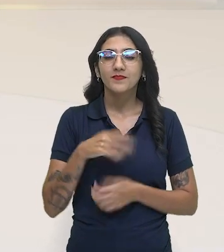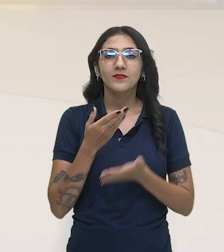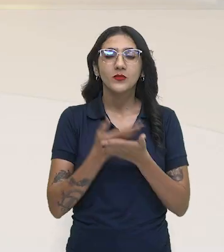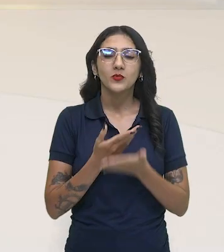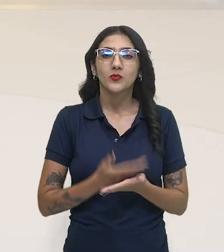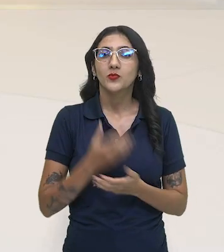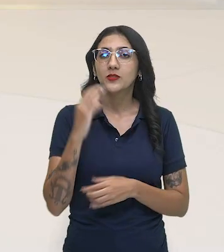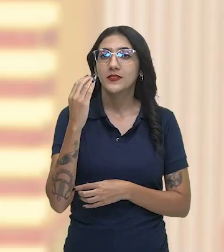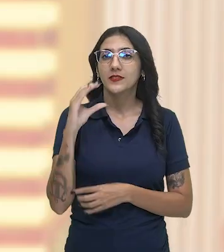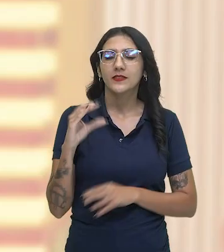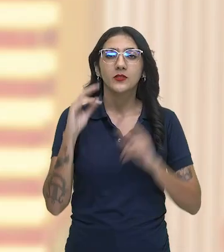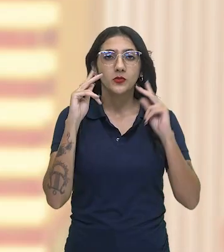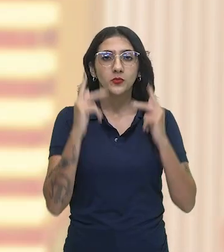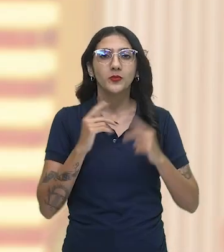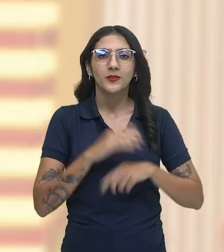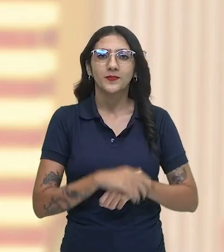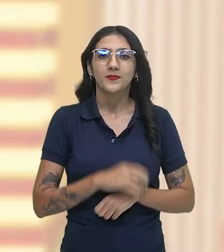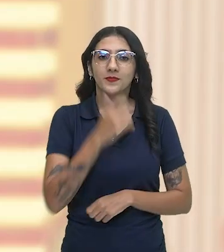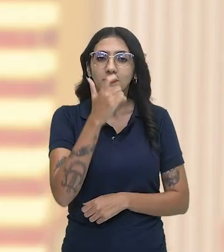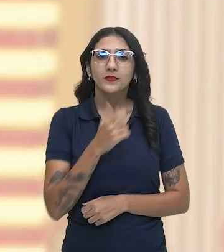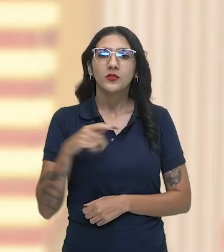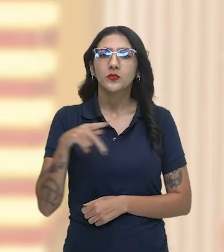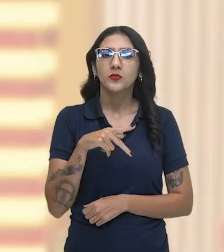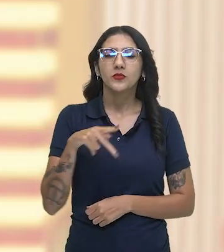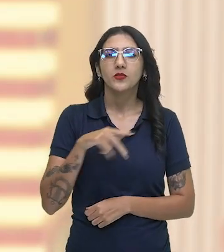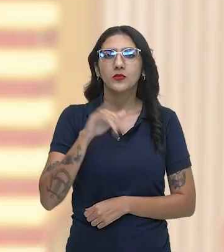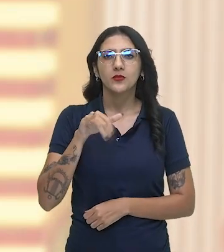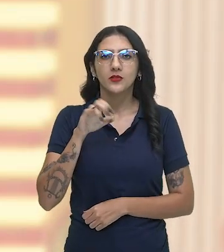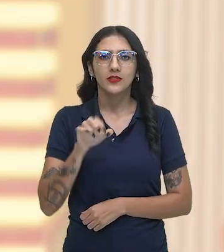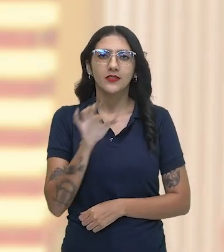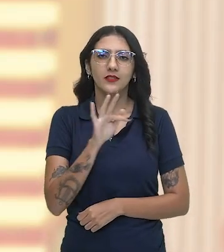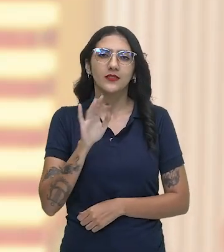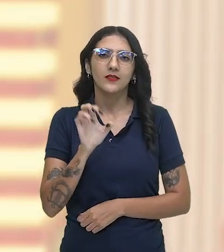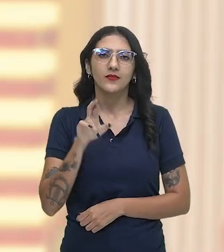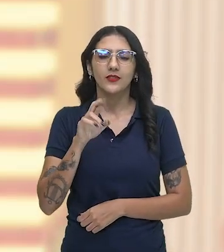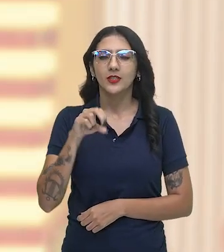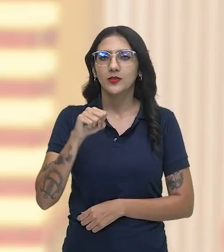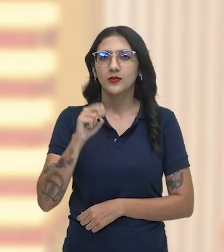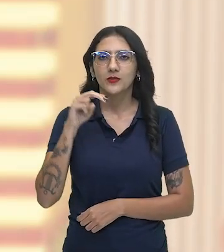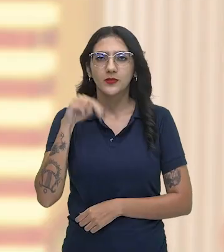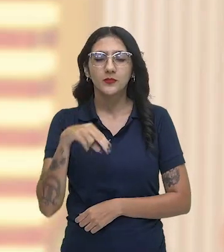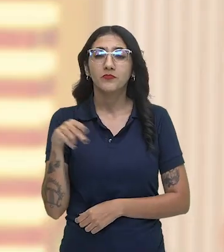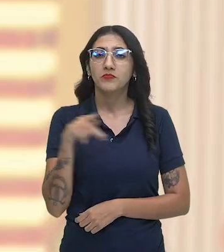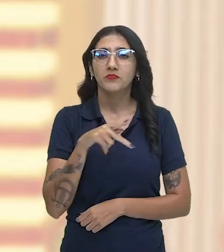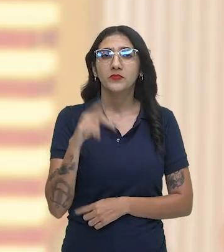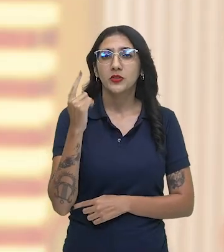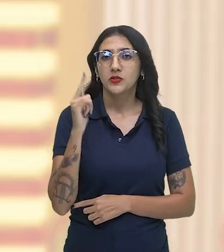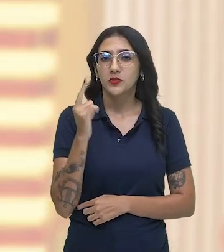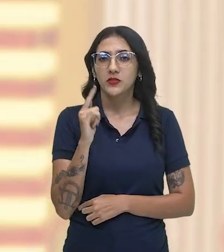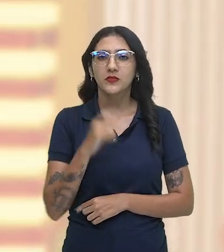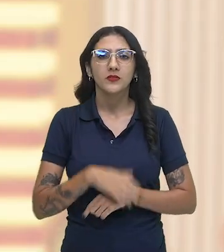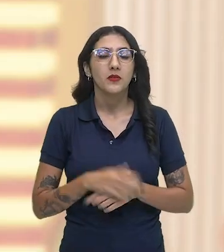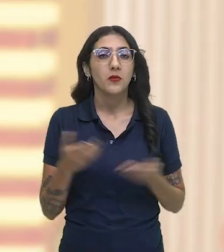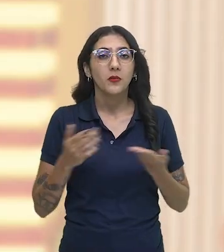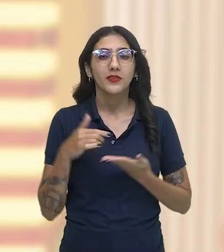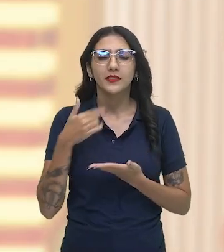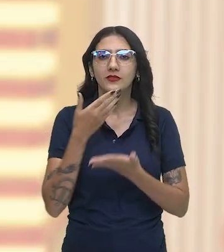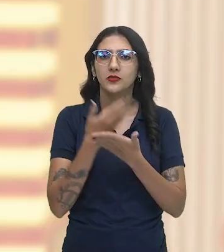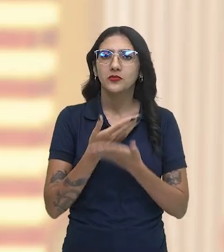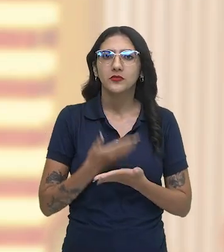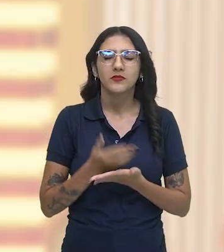Ciências Humanas. Eu sou o professor Jefferson Oliveira, de Geografia. Vou estar com vocês nesse momento onde nós vamos estudar coisas